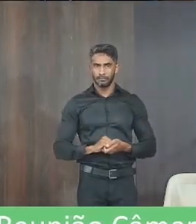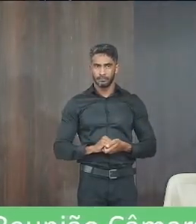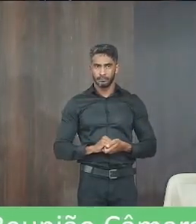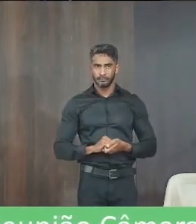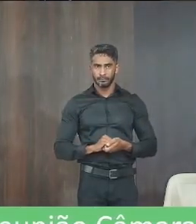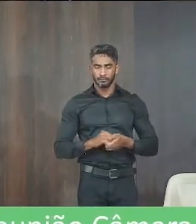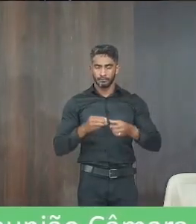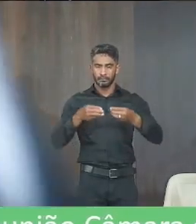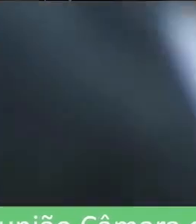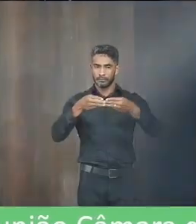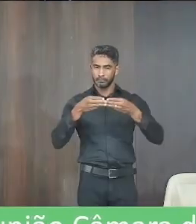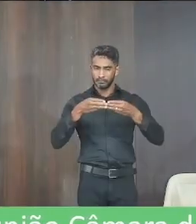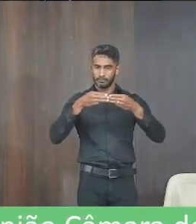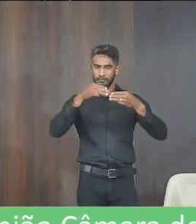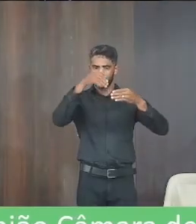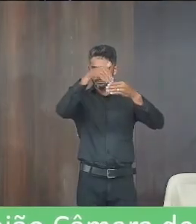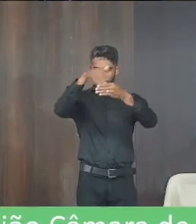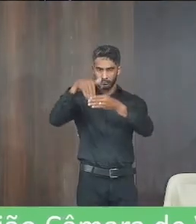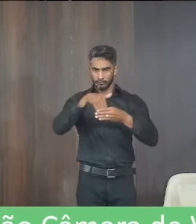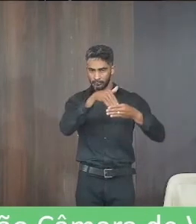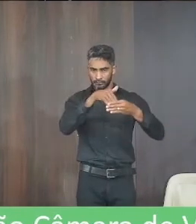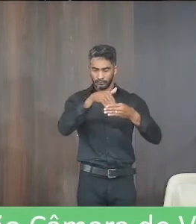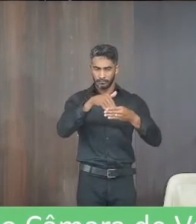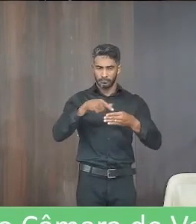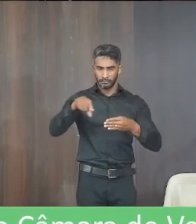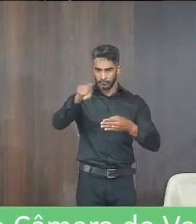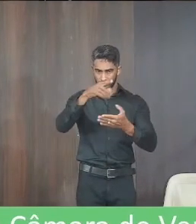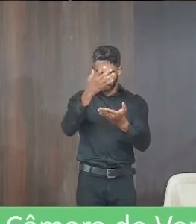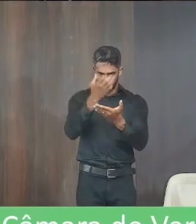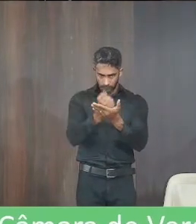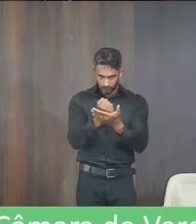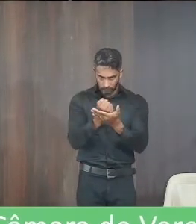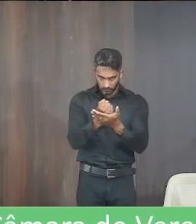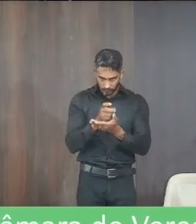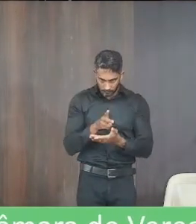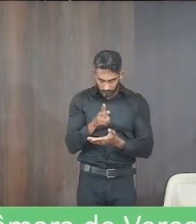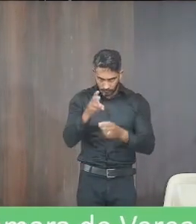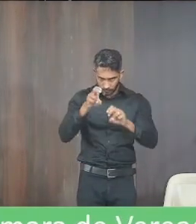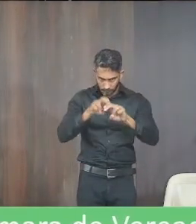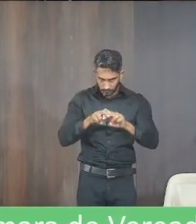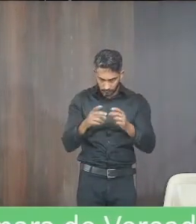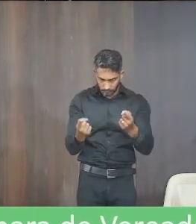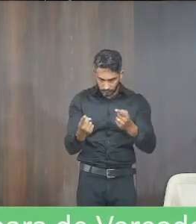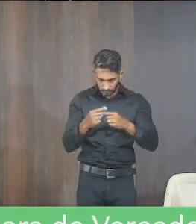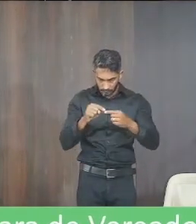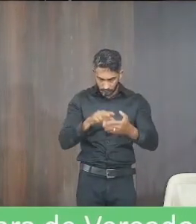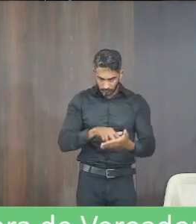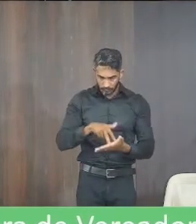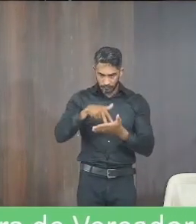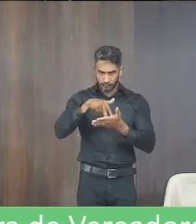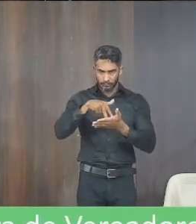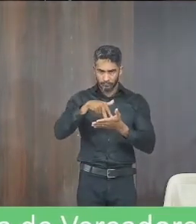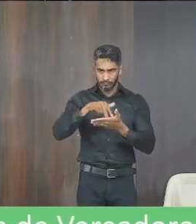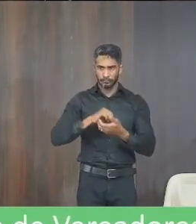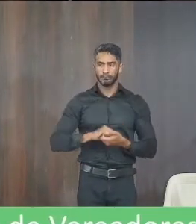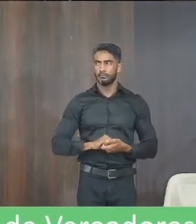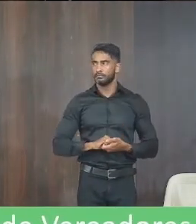as moções estão em votação quem for favor permaneça sentado os contrários que se levantem